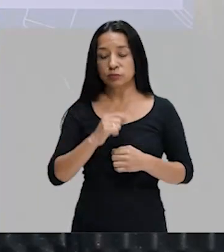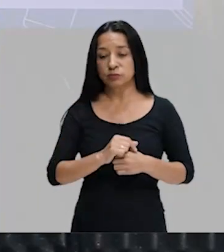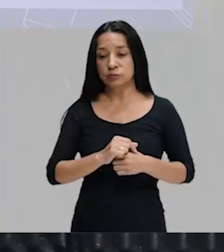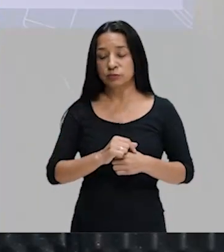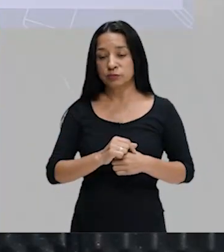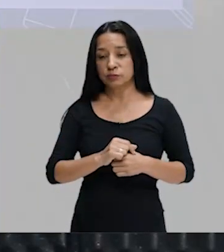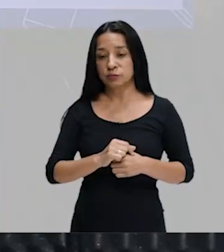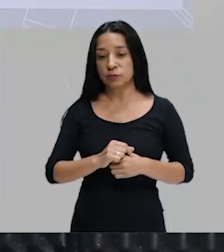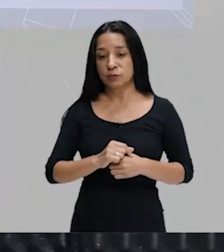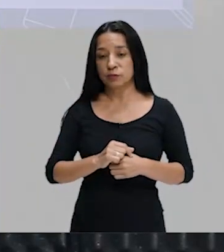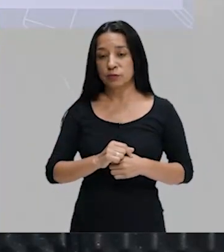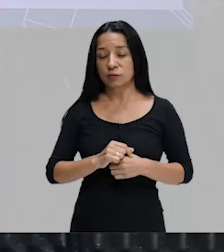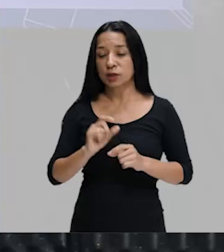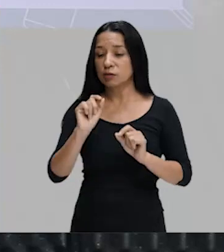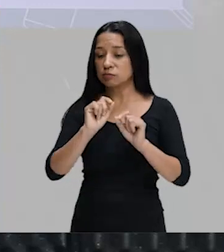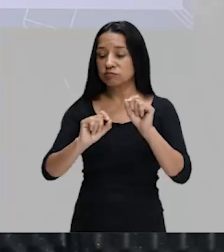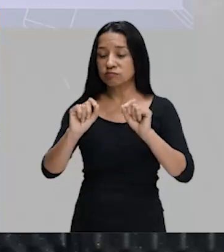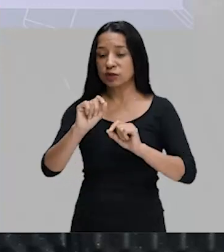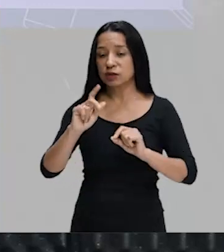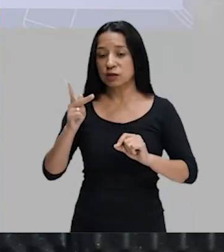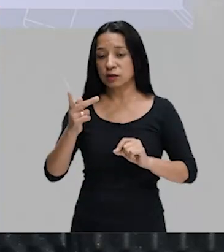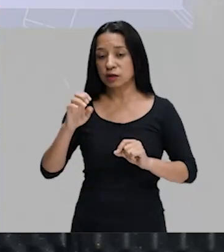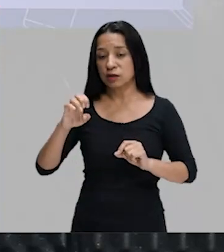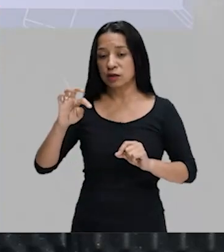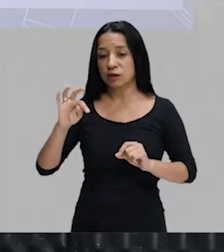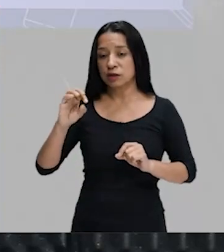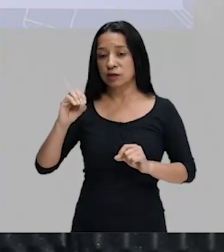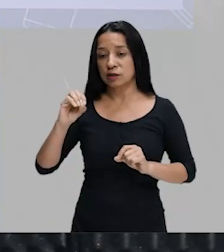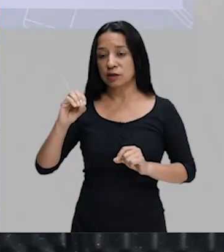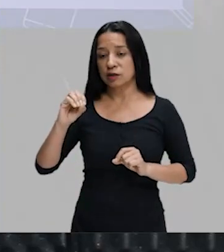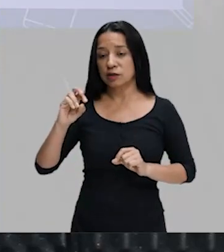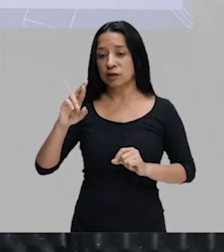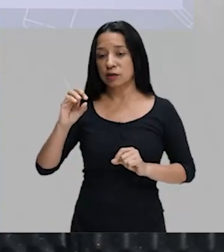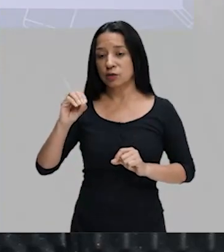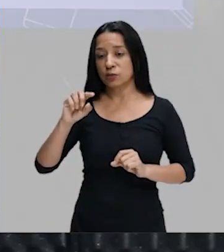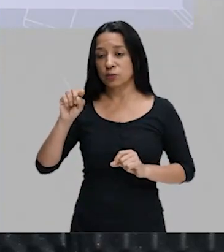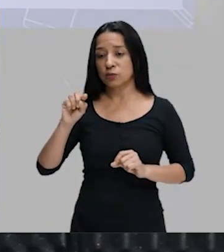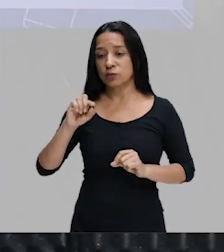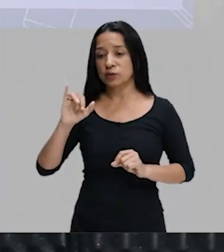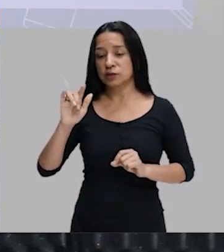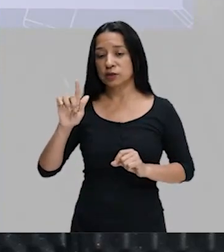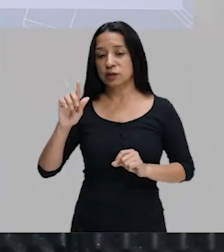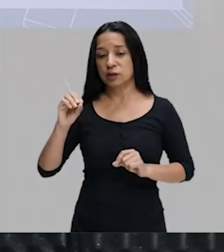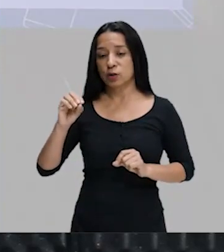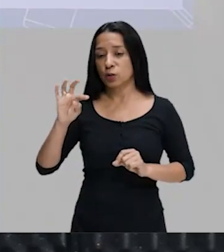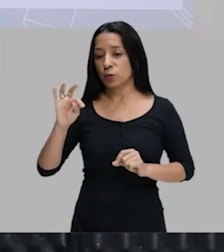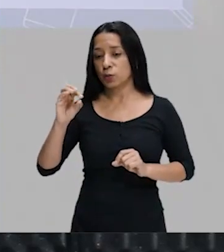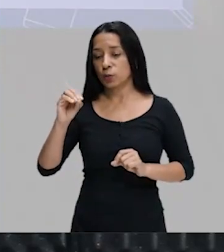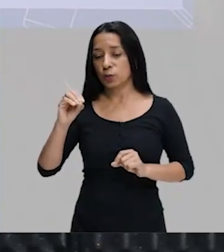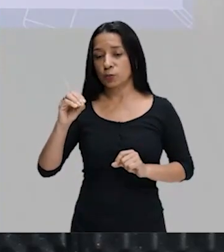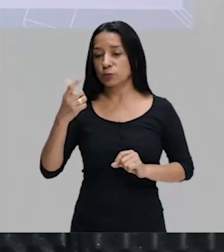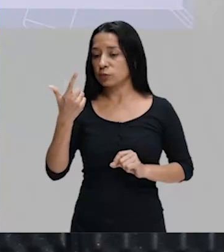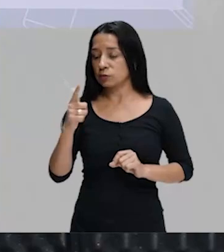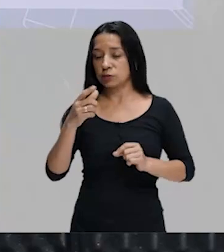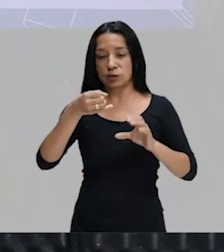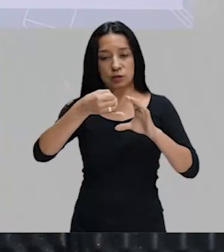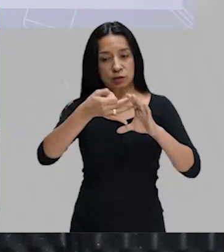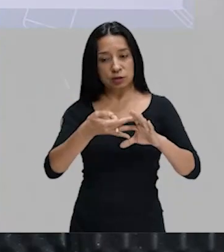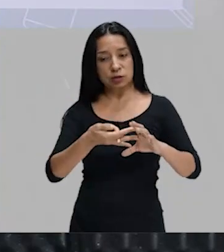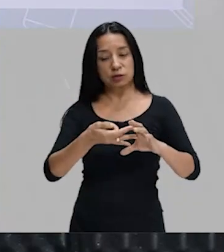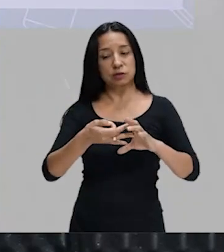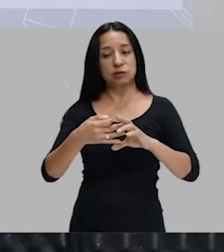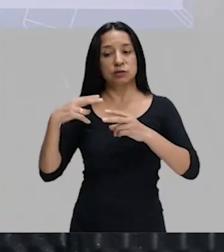heterozigoto. Quem é heterozigoto não tem essa característica genética, porque para ter ela, tem que ter os 2